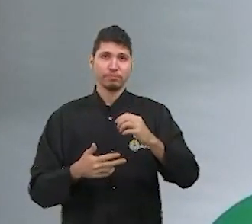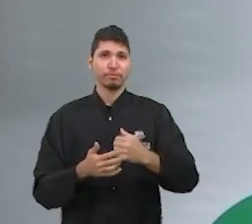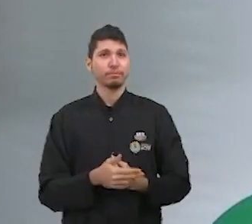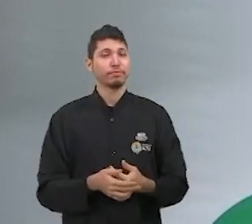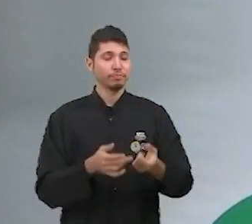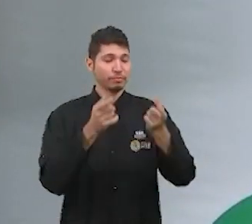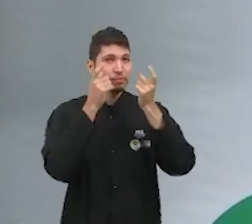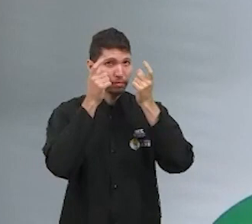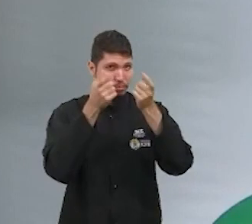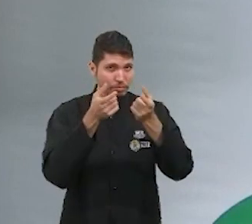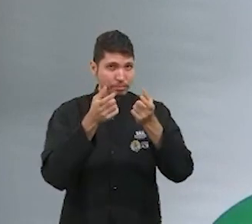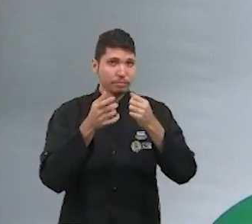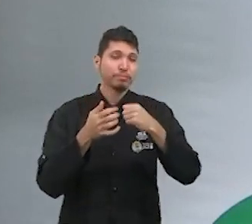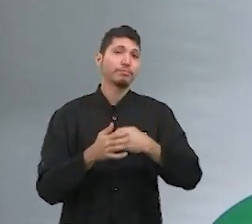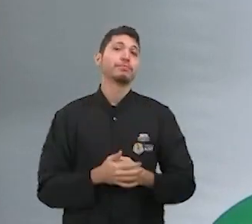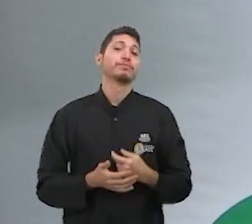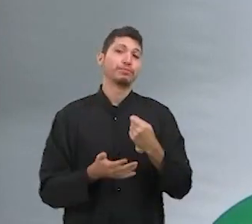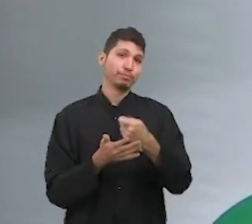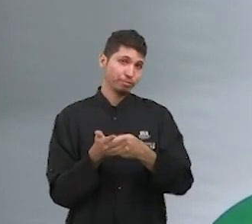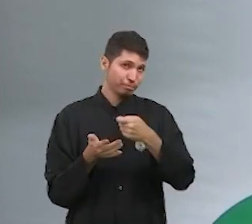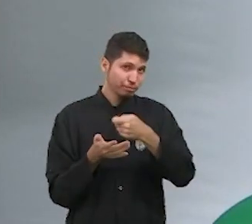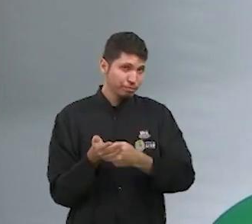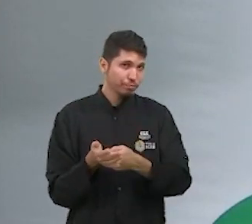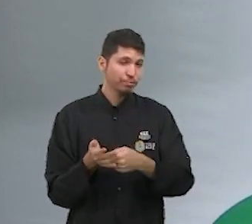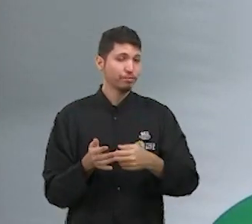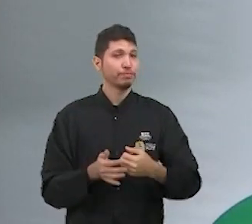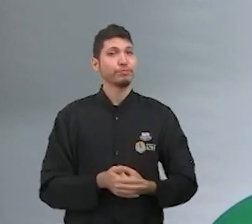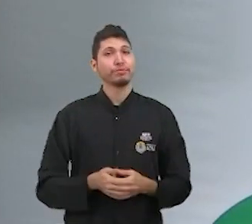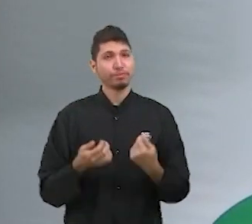Enem vai te cobrar uma situação como essa, tá? E ela é uma questão de